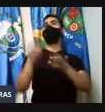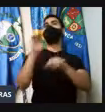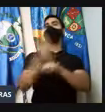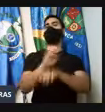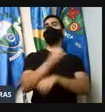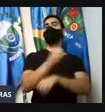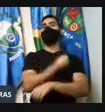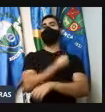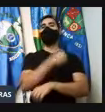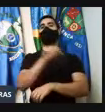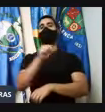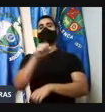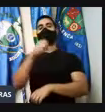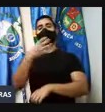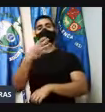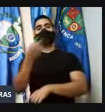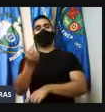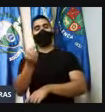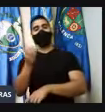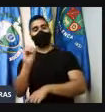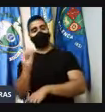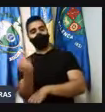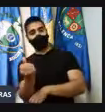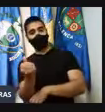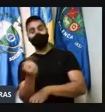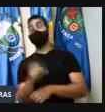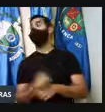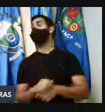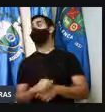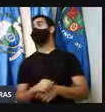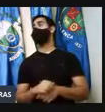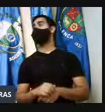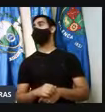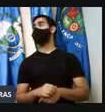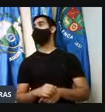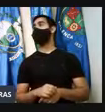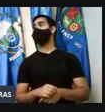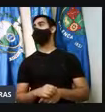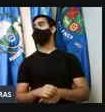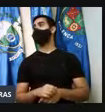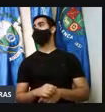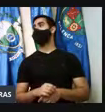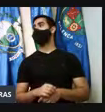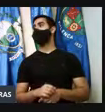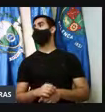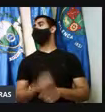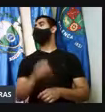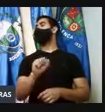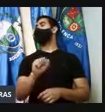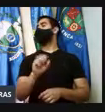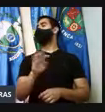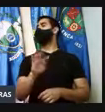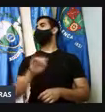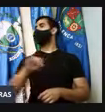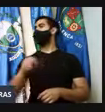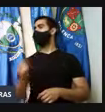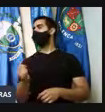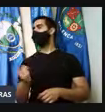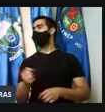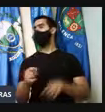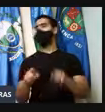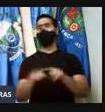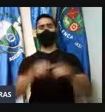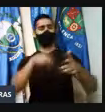número 8.406 de 2019, a súmula 377 do STJ. Por fim,